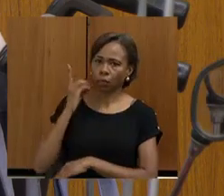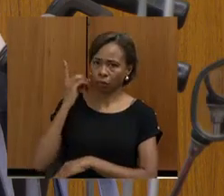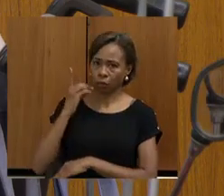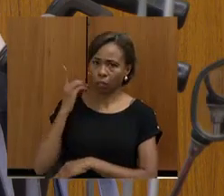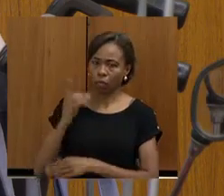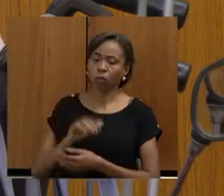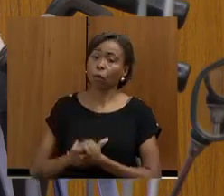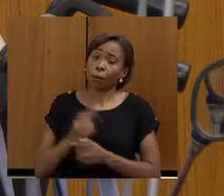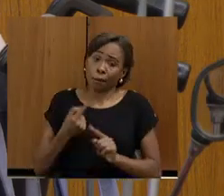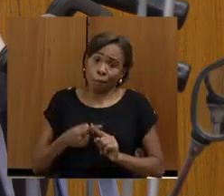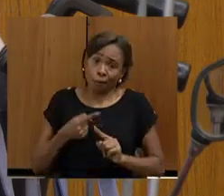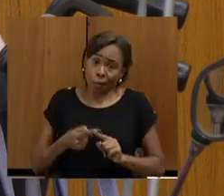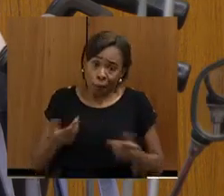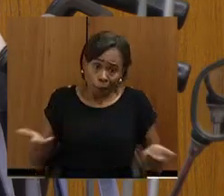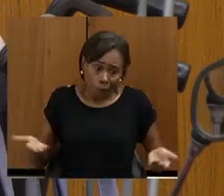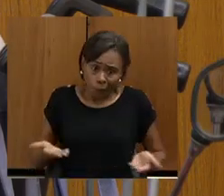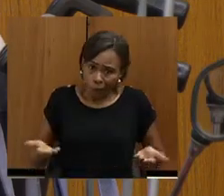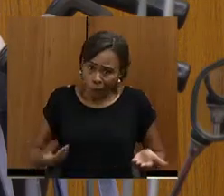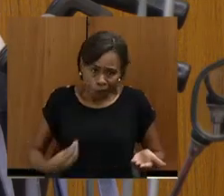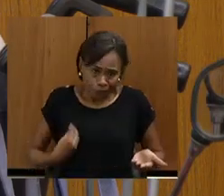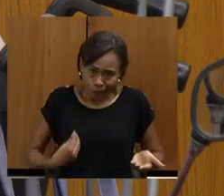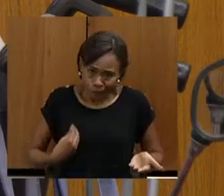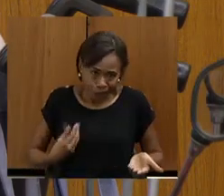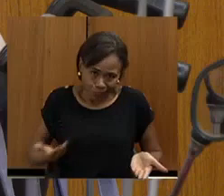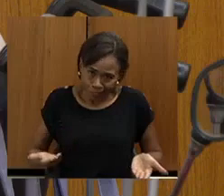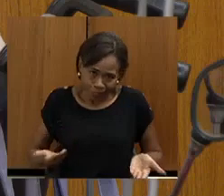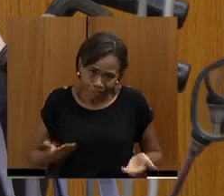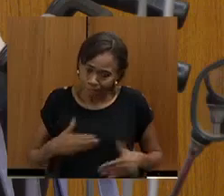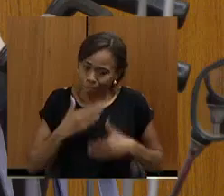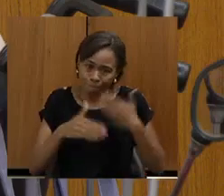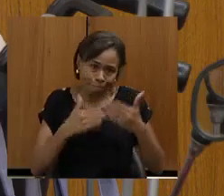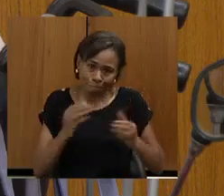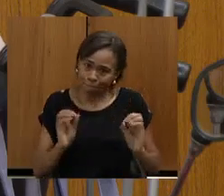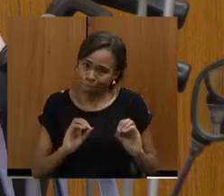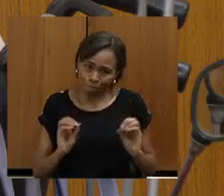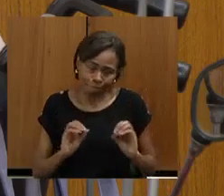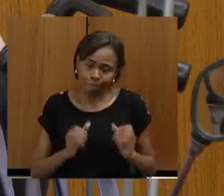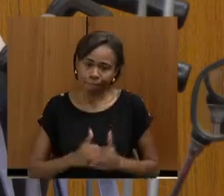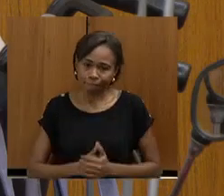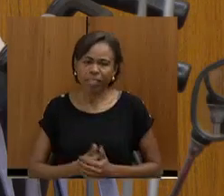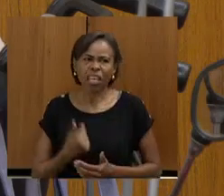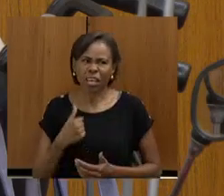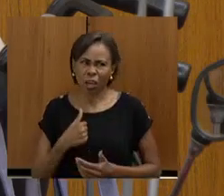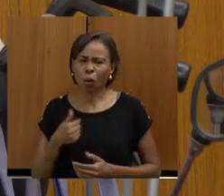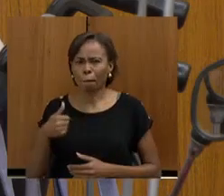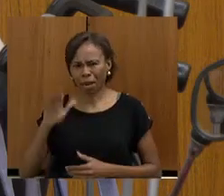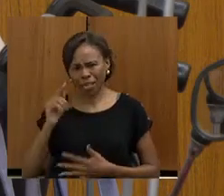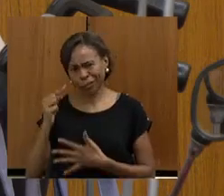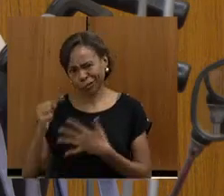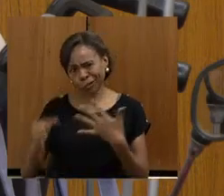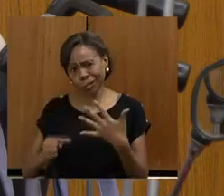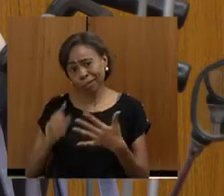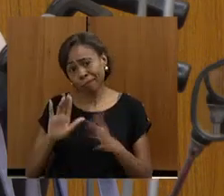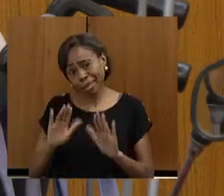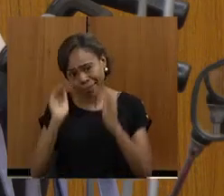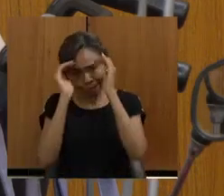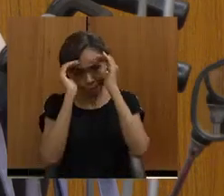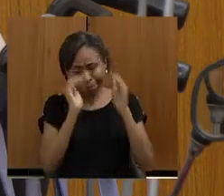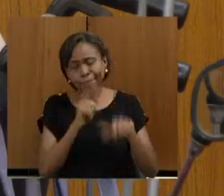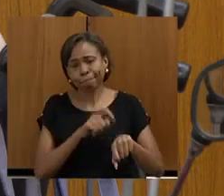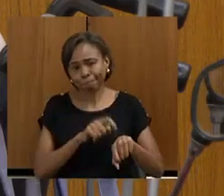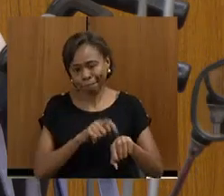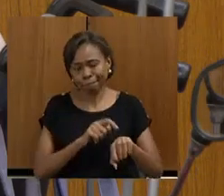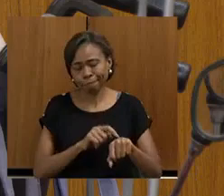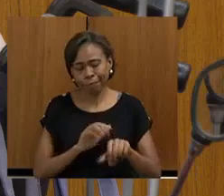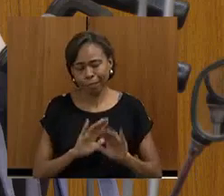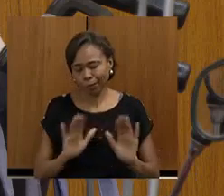do jeito que está, nós não vamos avançar. Eu tinha mais coisas para falar, mas, devido ao tempo, eu vou me